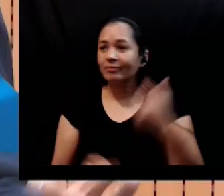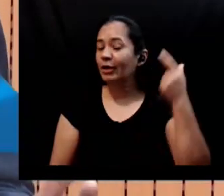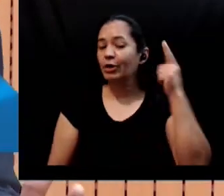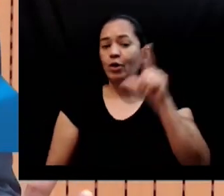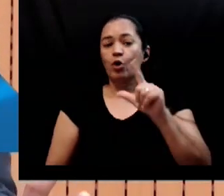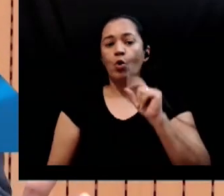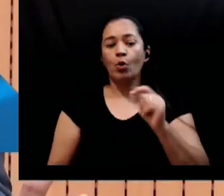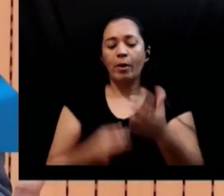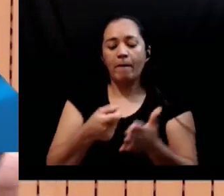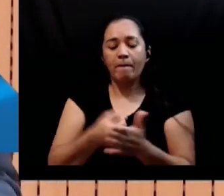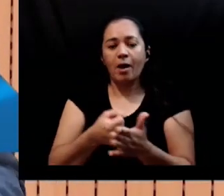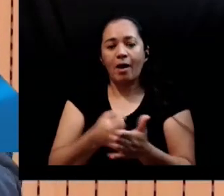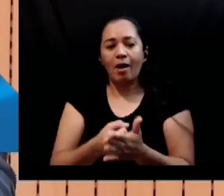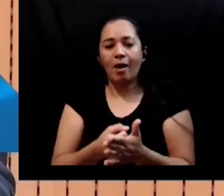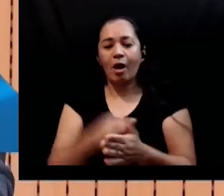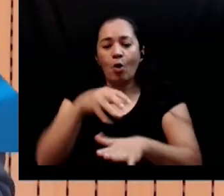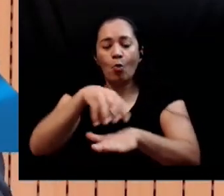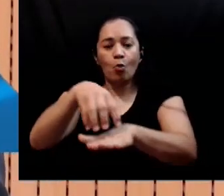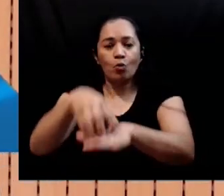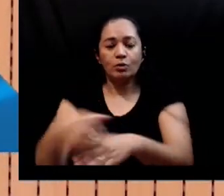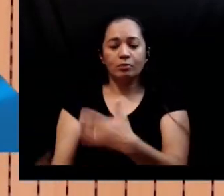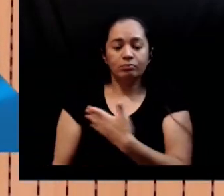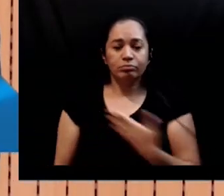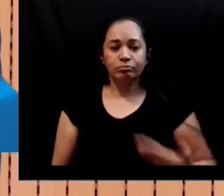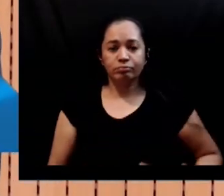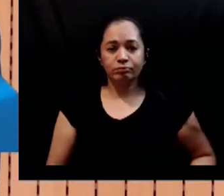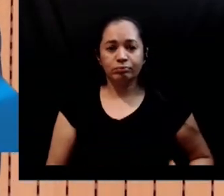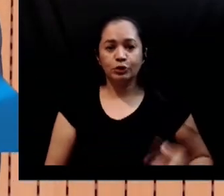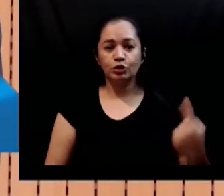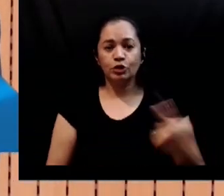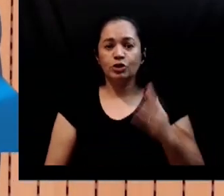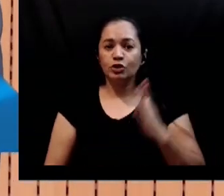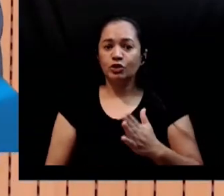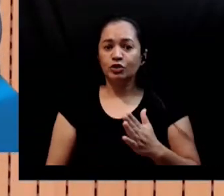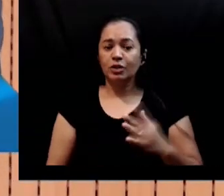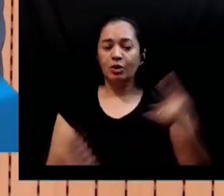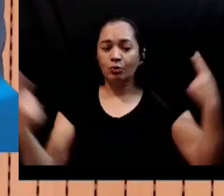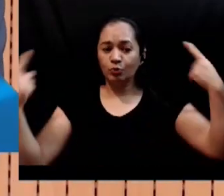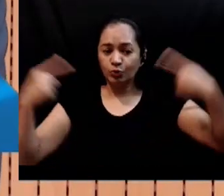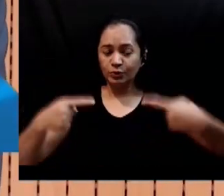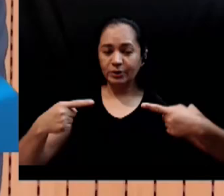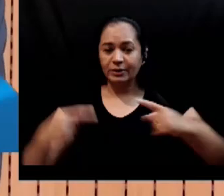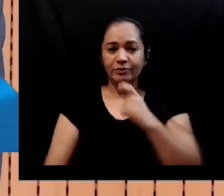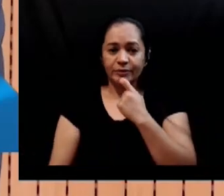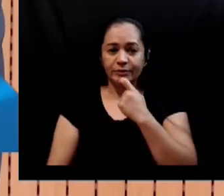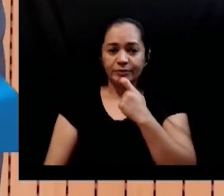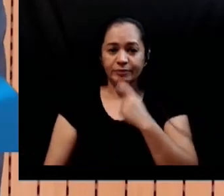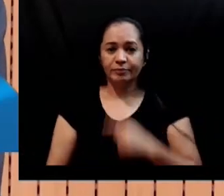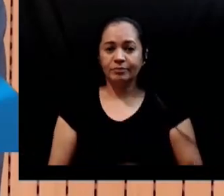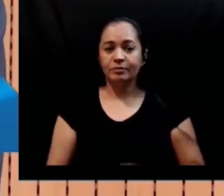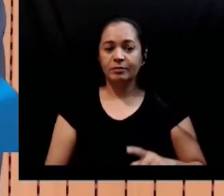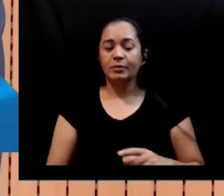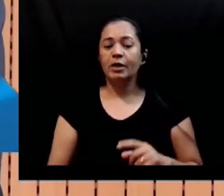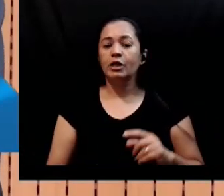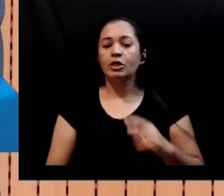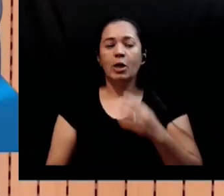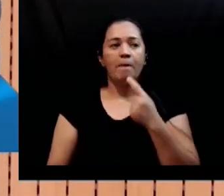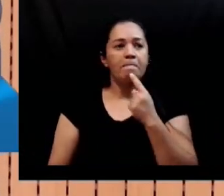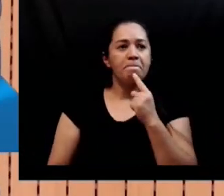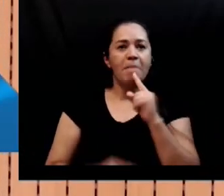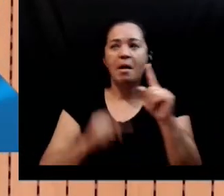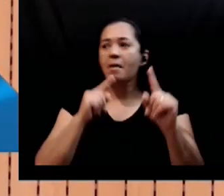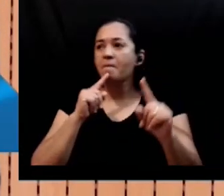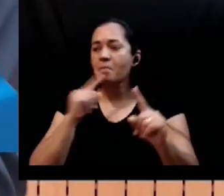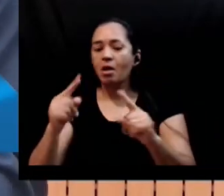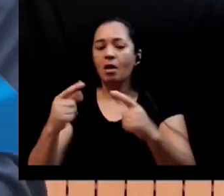do transporte público. Então, nós temos grandes desafios na cidade de Campinas. E mais do que criticar, nós precisamos